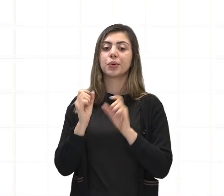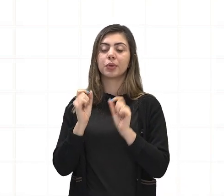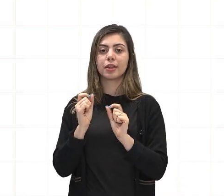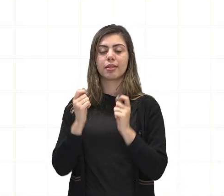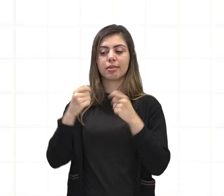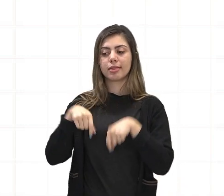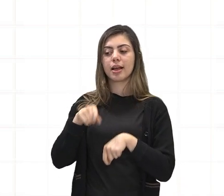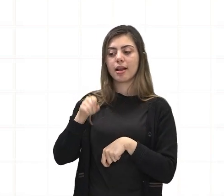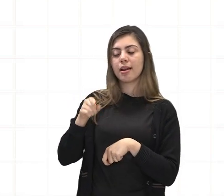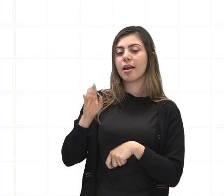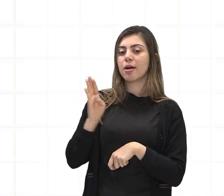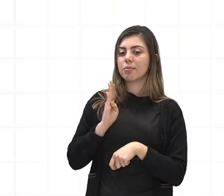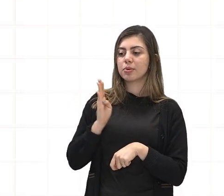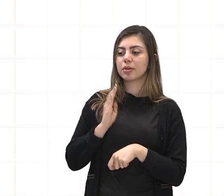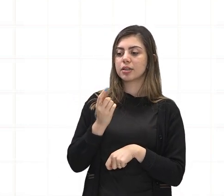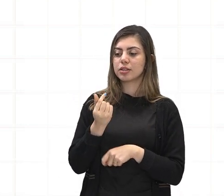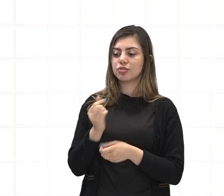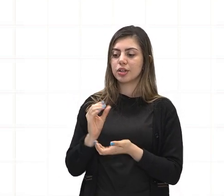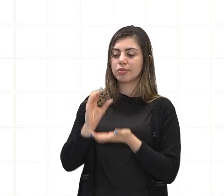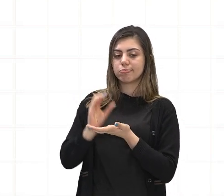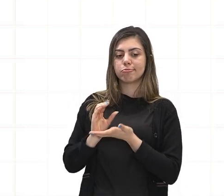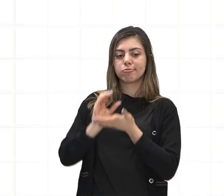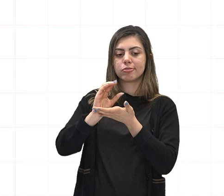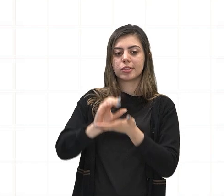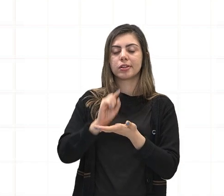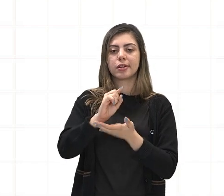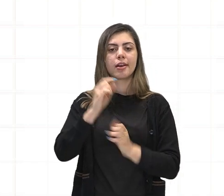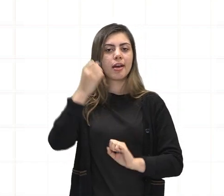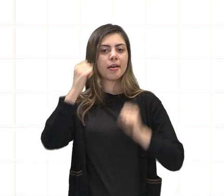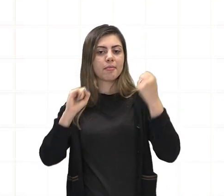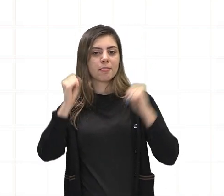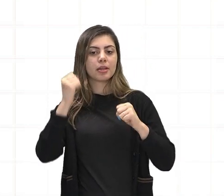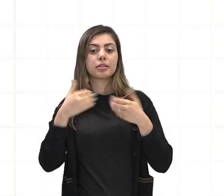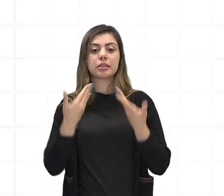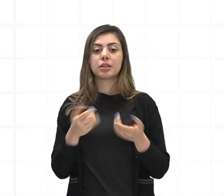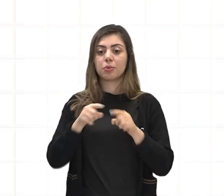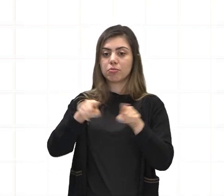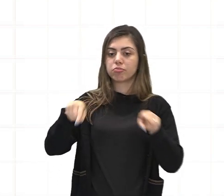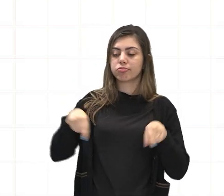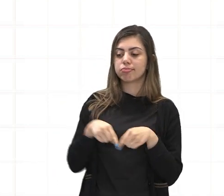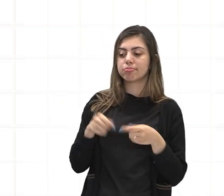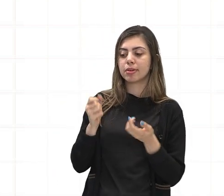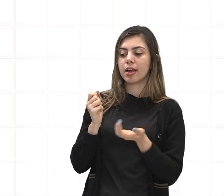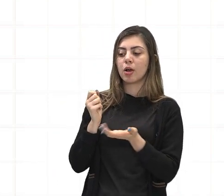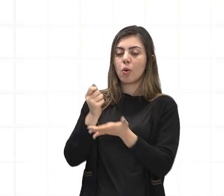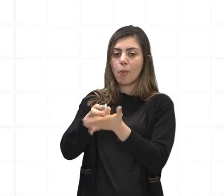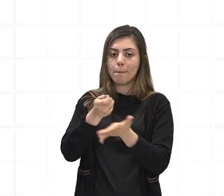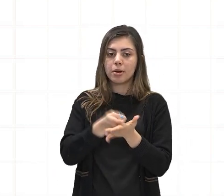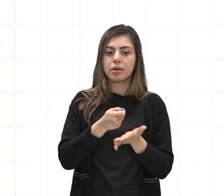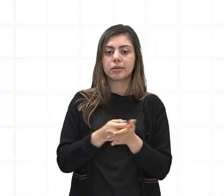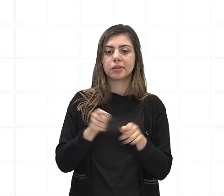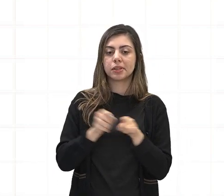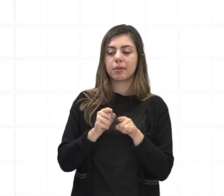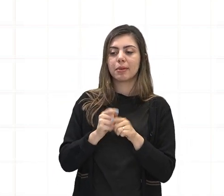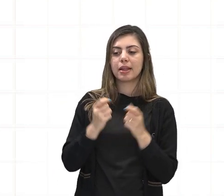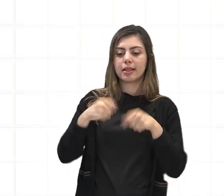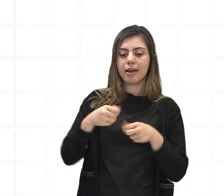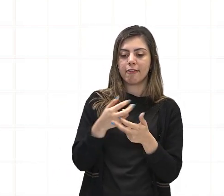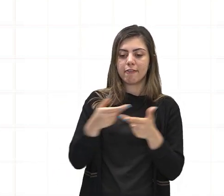para financiar a indústria, investindo em propriedades e modernizando os meios de